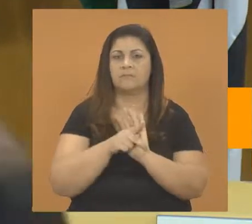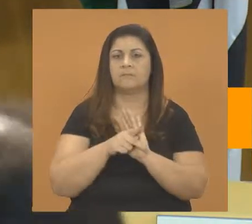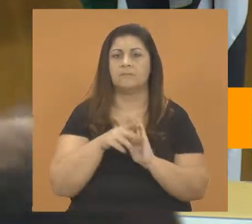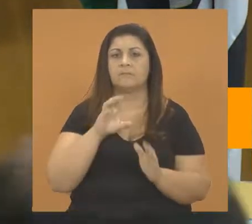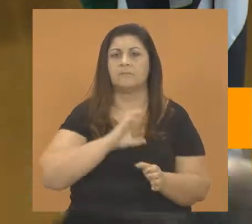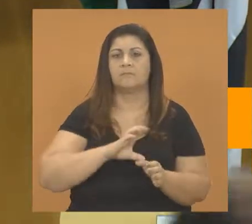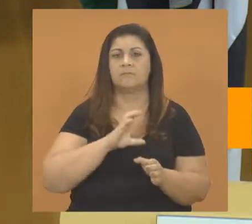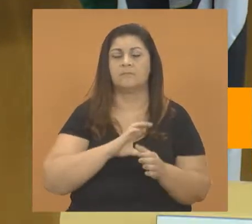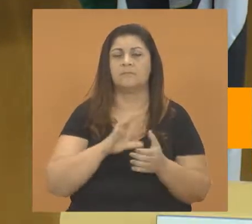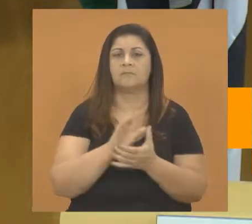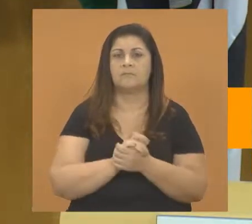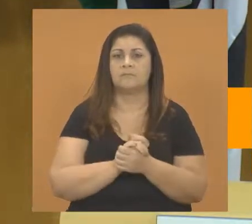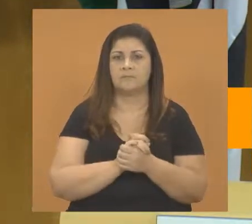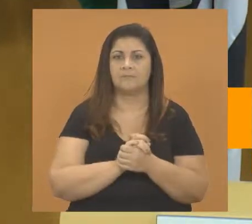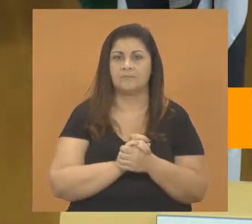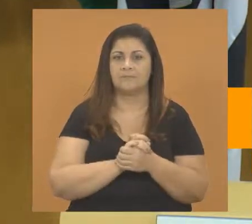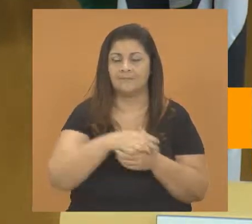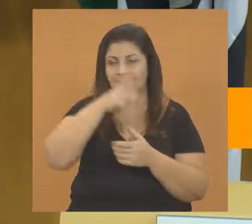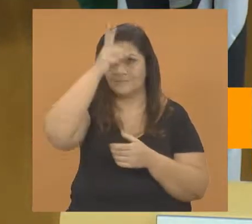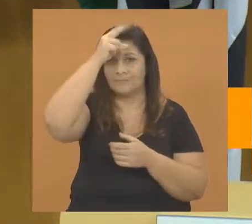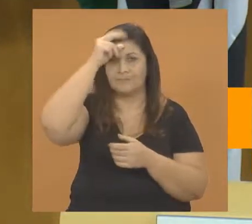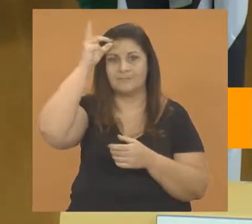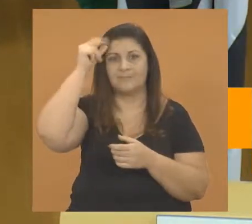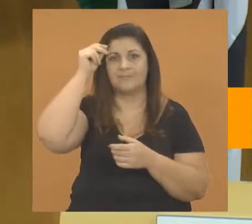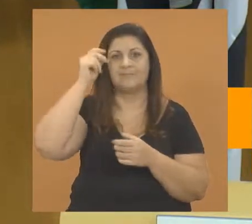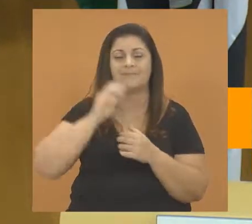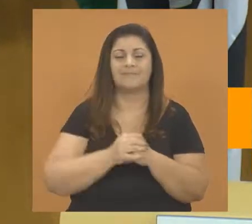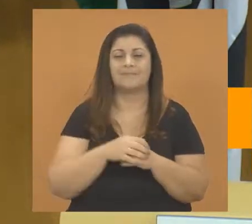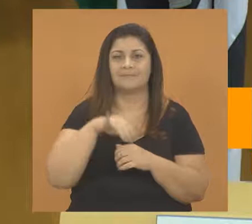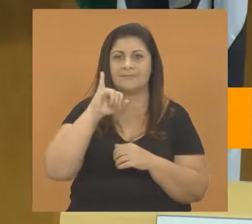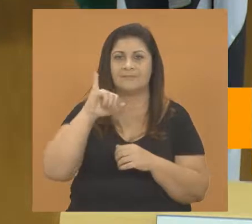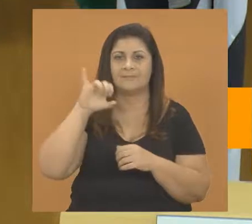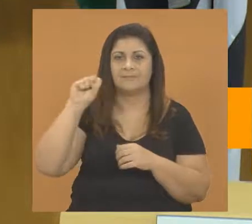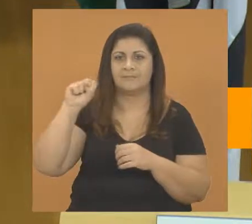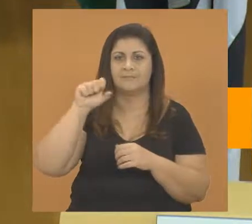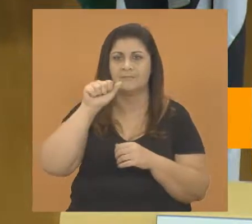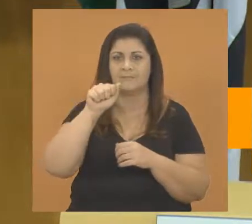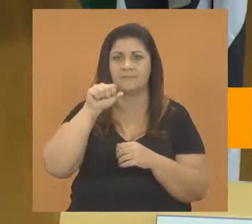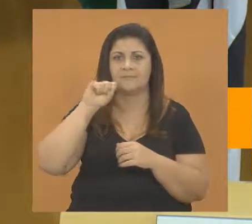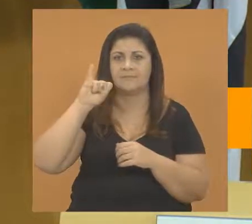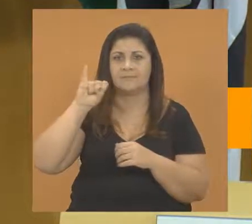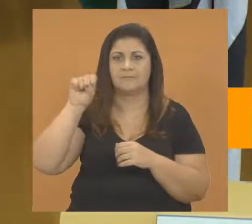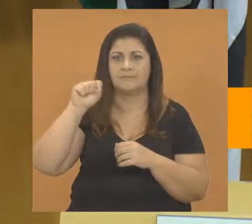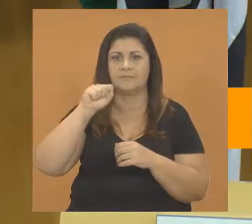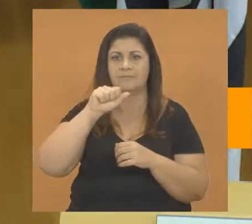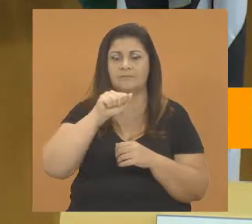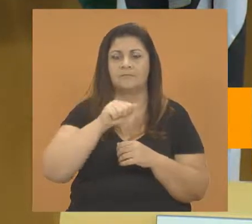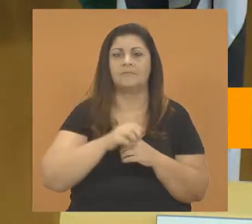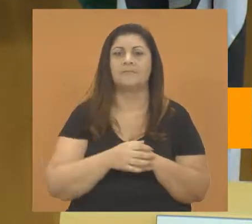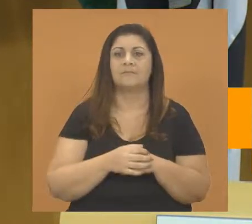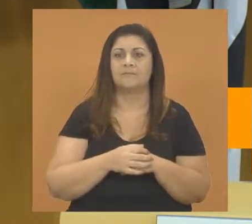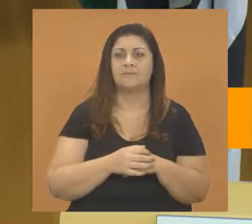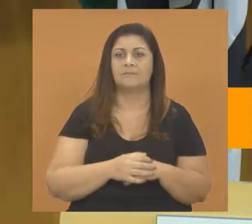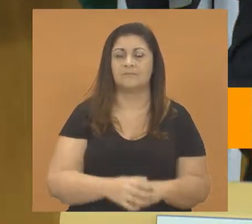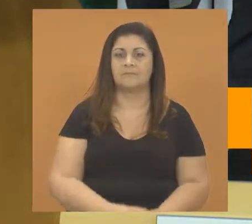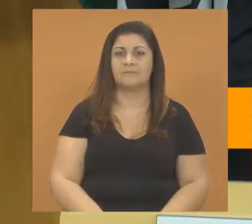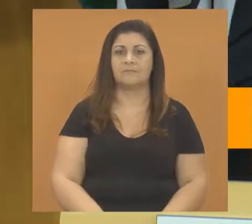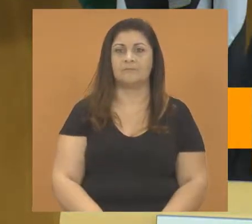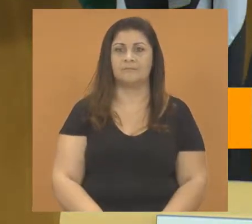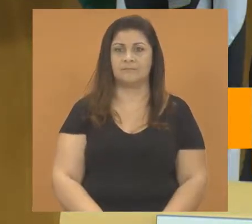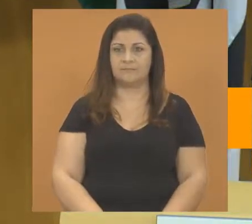gabinete do prefeito 2870 2017 isaías josé santana prefeito municipal de jacareí